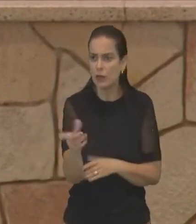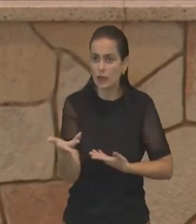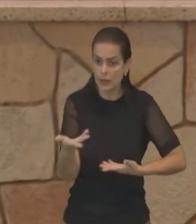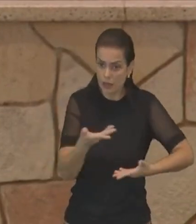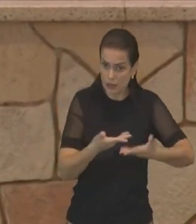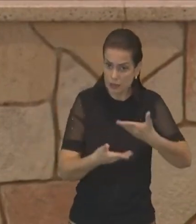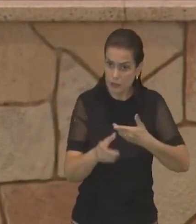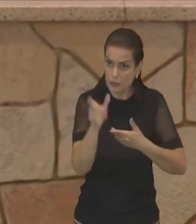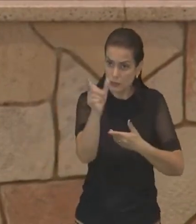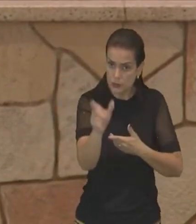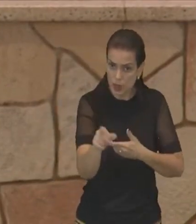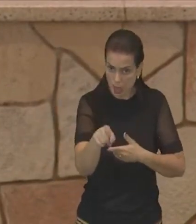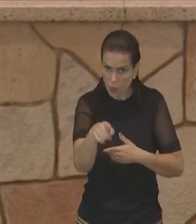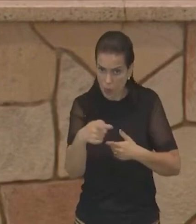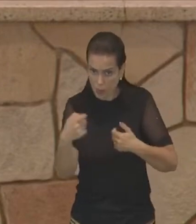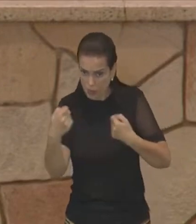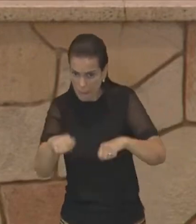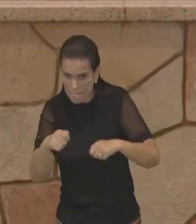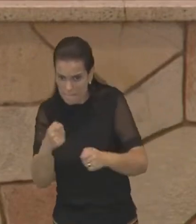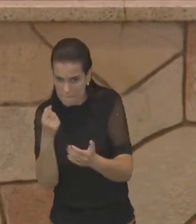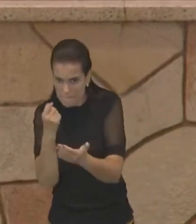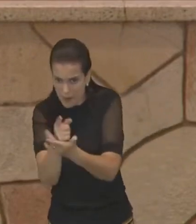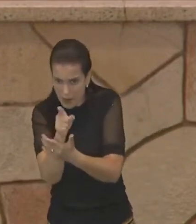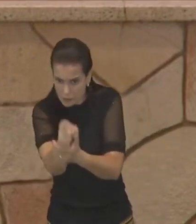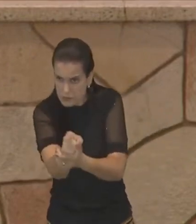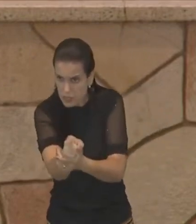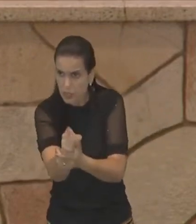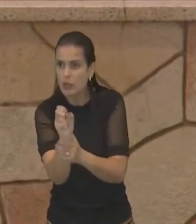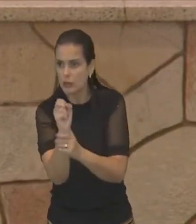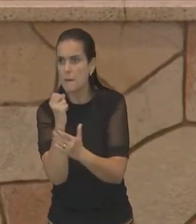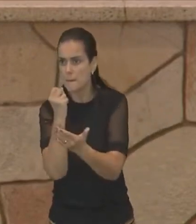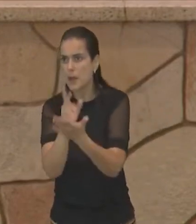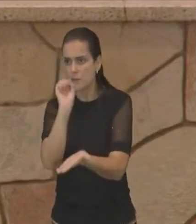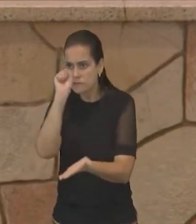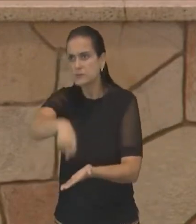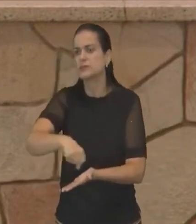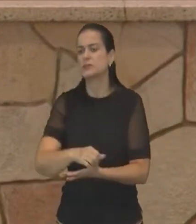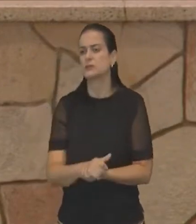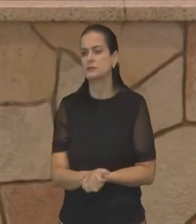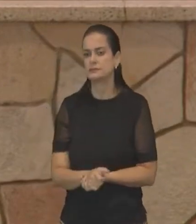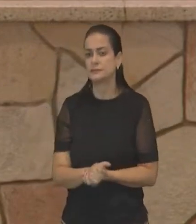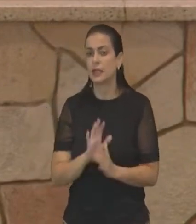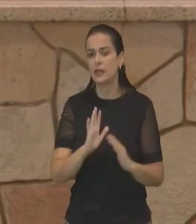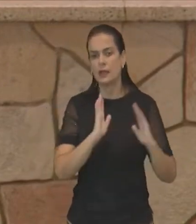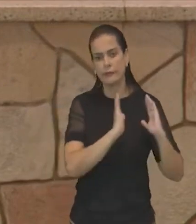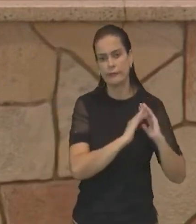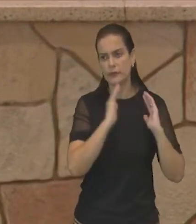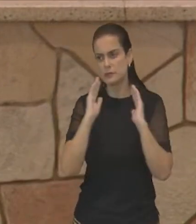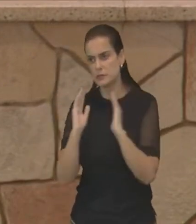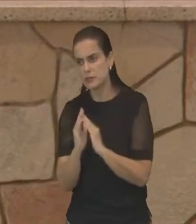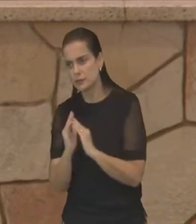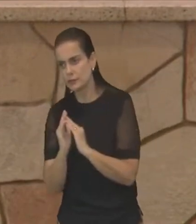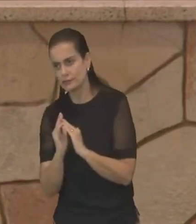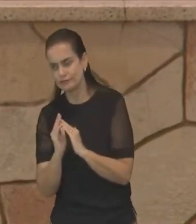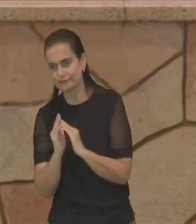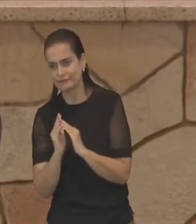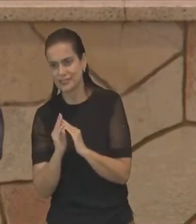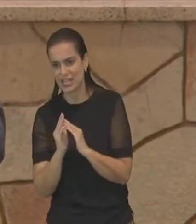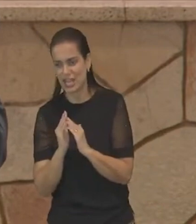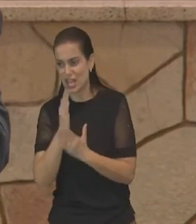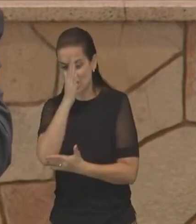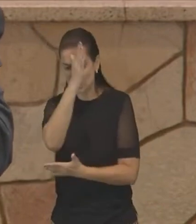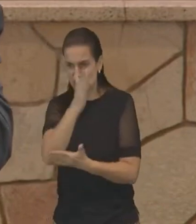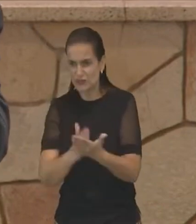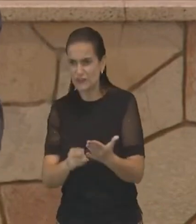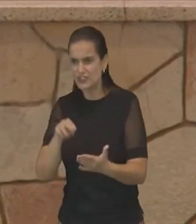outro. Outro detalhe, o vizinho que fez a proposta de dividir a rede da NET com ele, porque assim